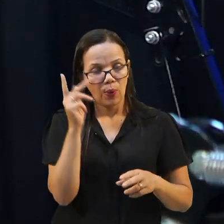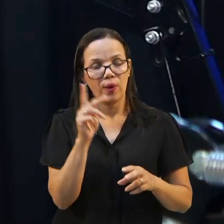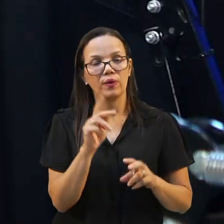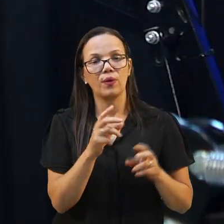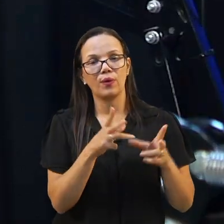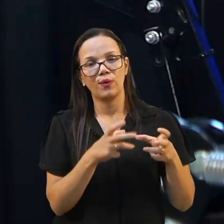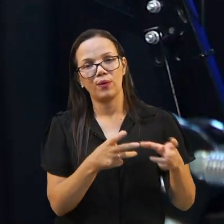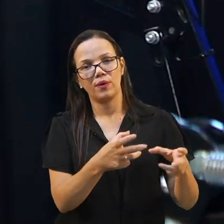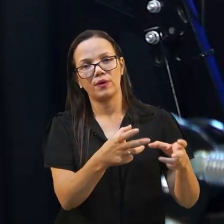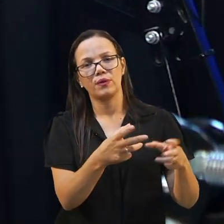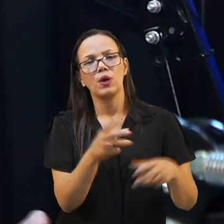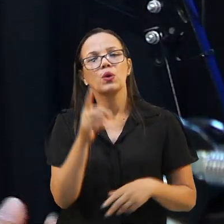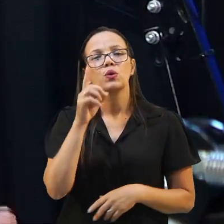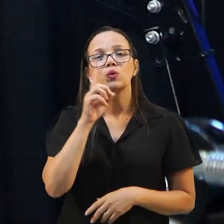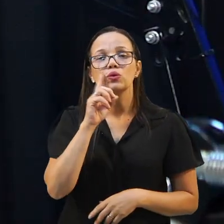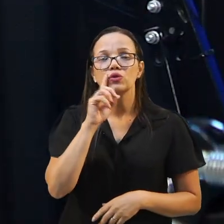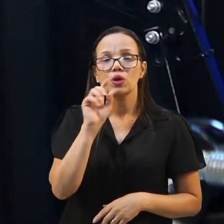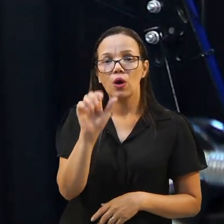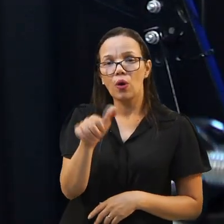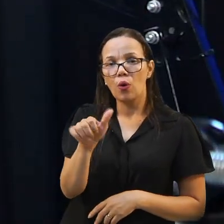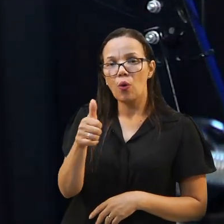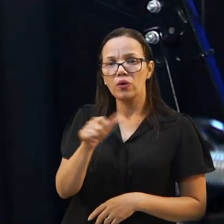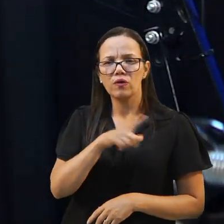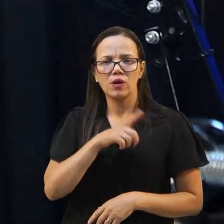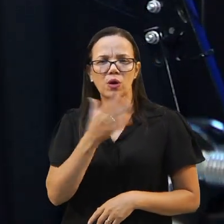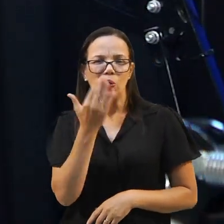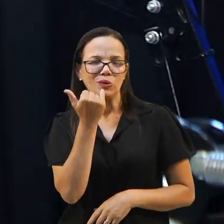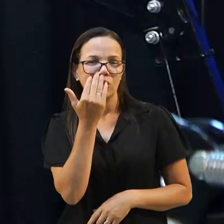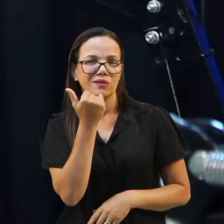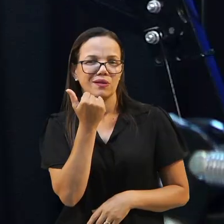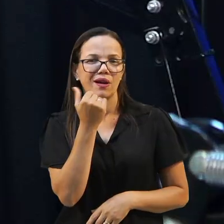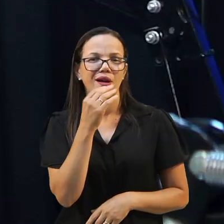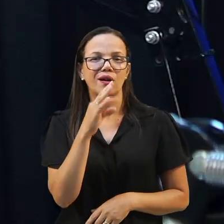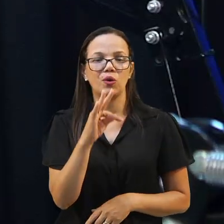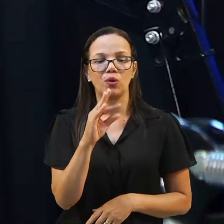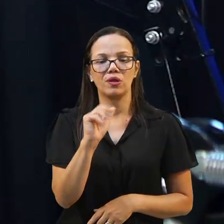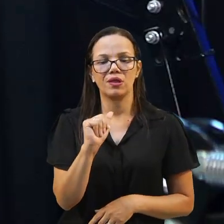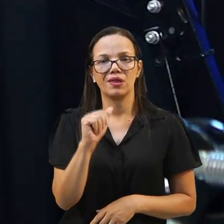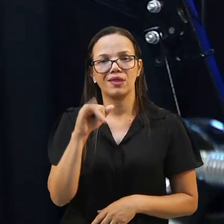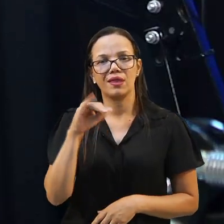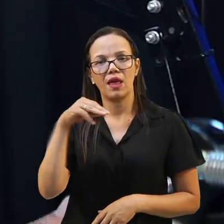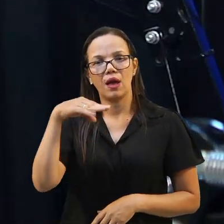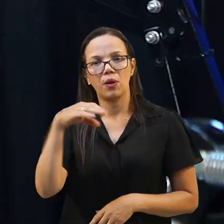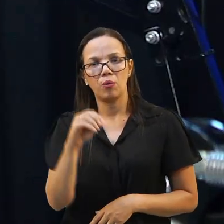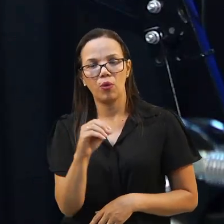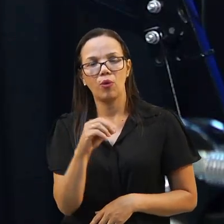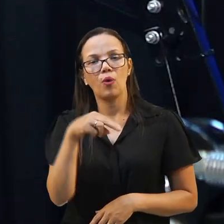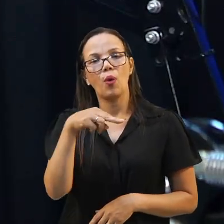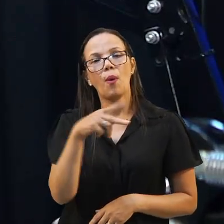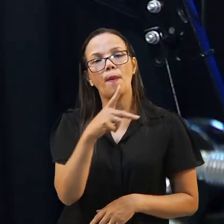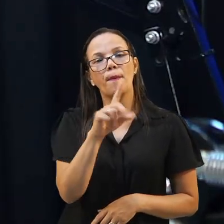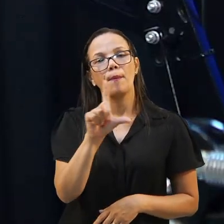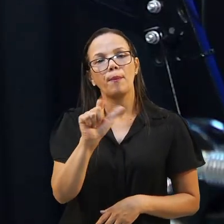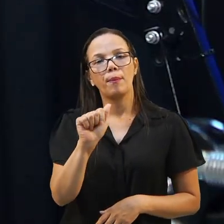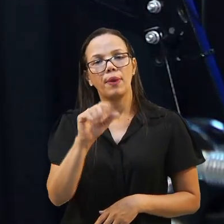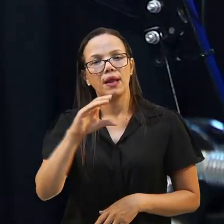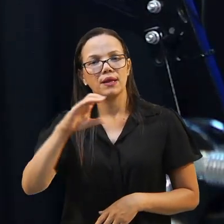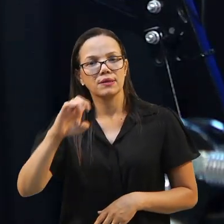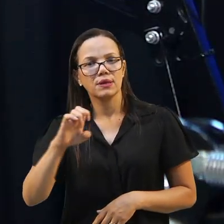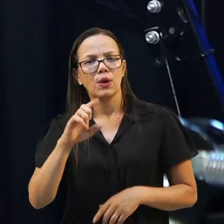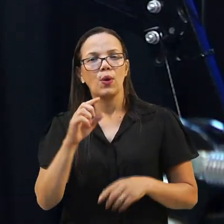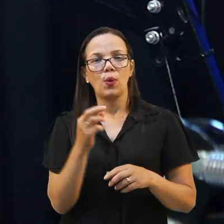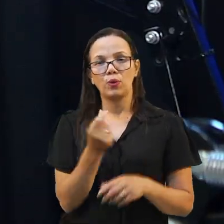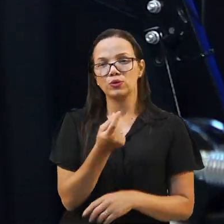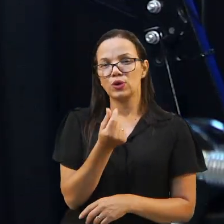lá no Diamond Place, que o pessoal organizou lá, com renda revertida integralmente